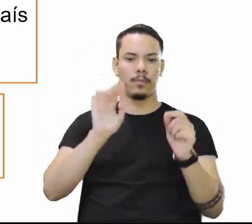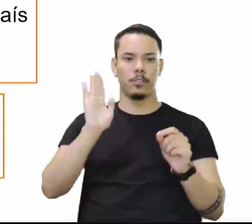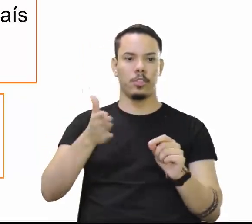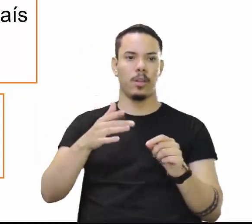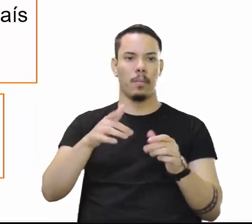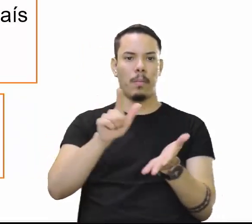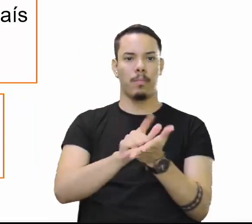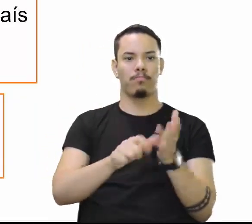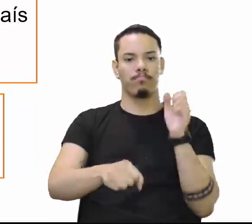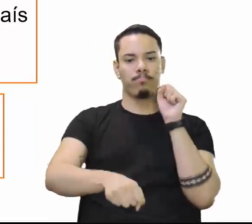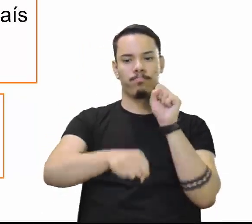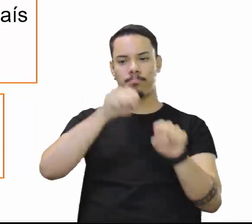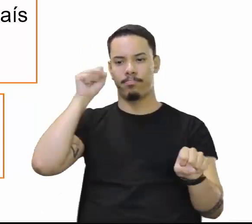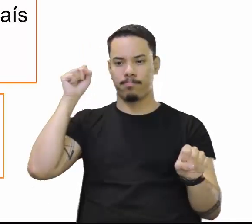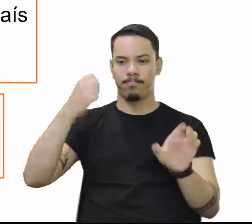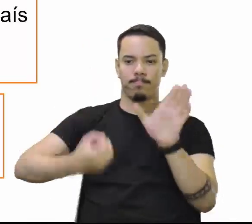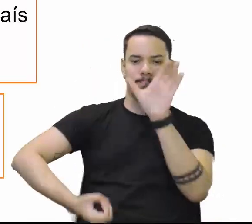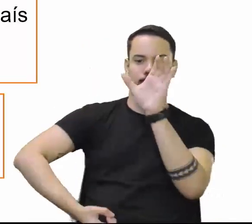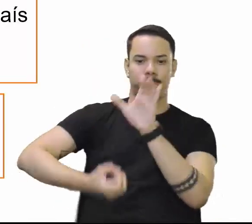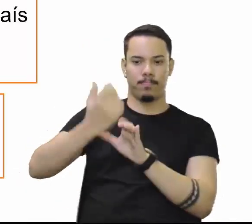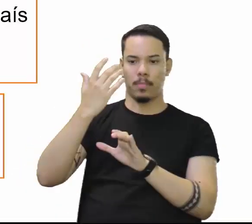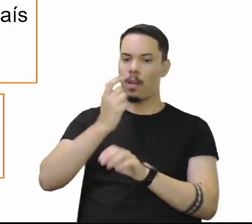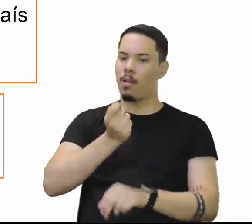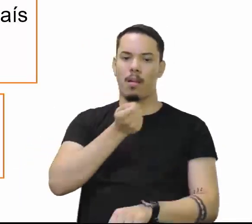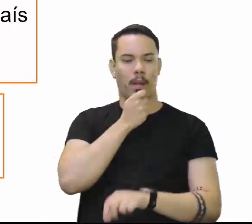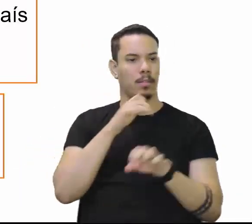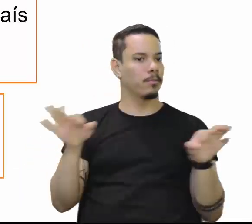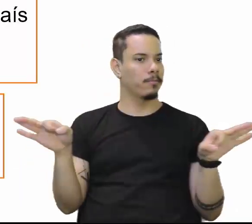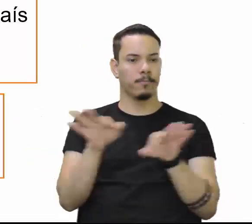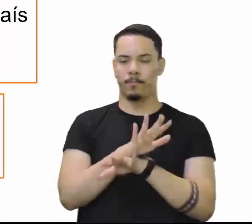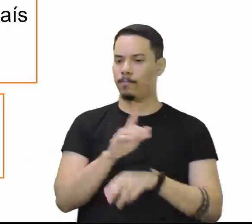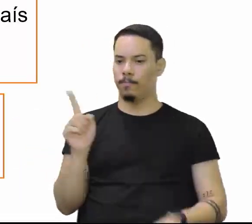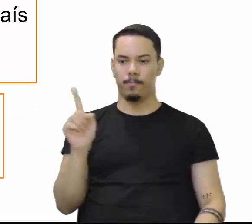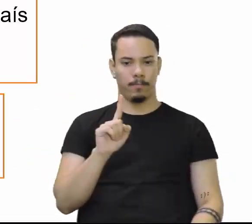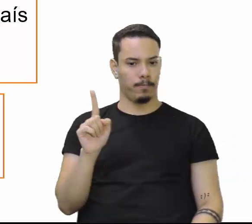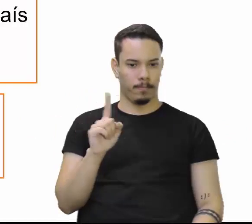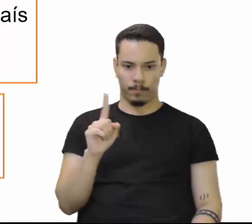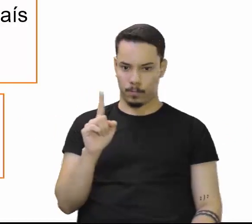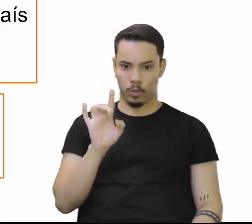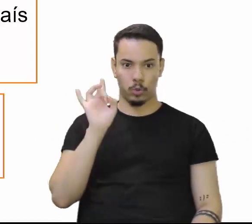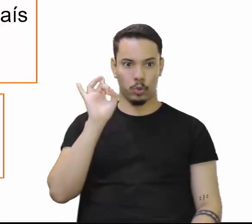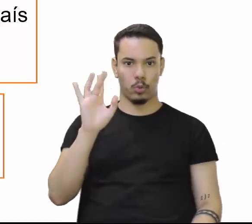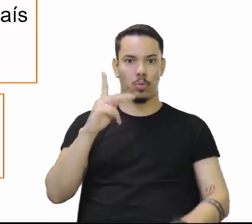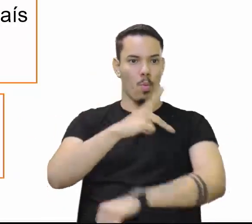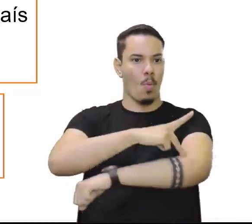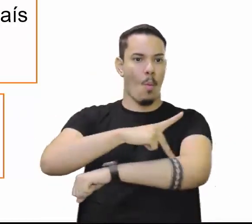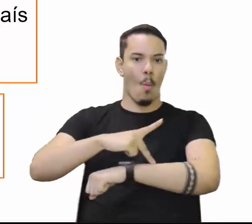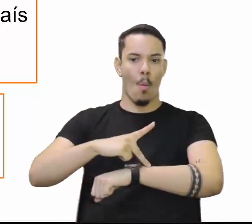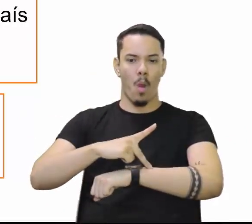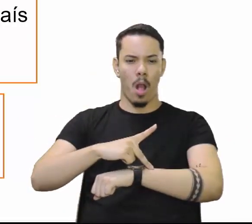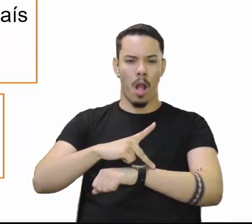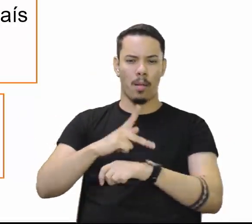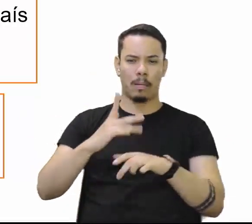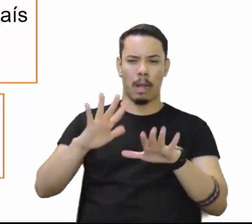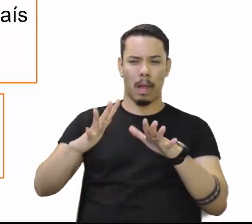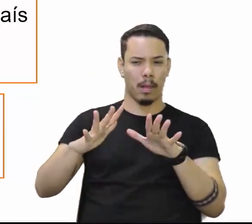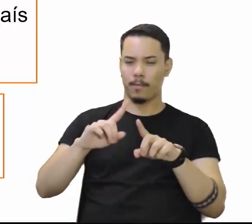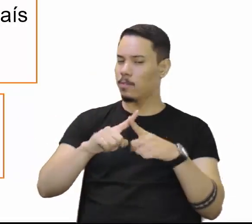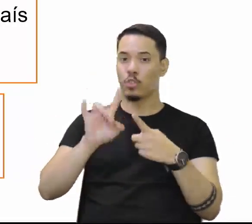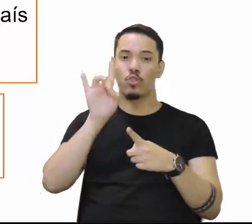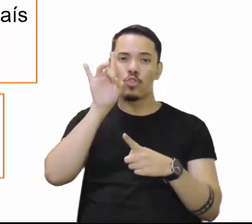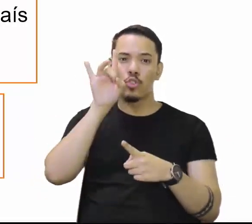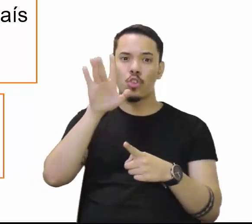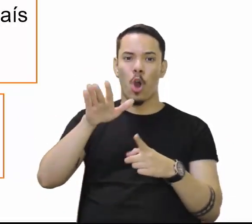rasgada as coisas, está sendo aberta, ainda não está sendo pavimentada, asfaltada. Isso é aquele rasgão lá